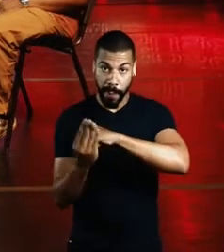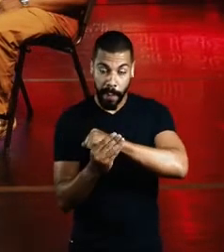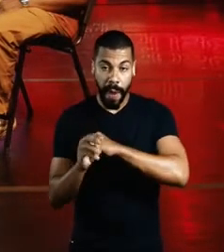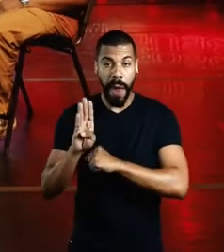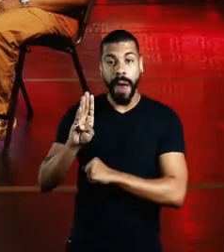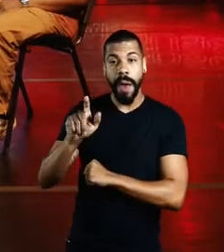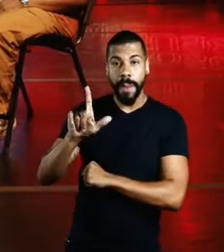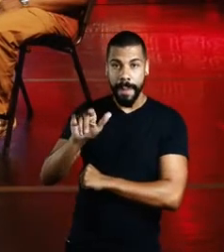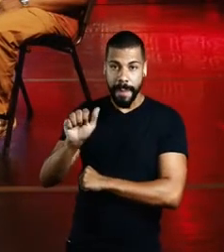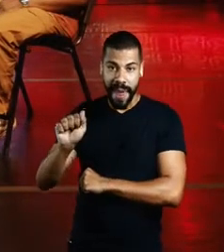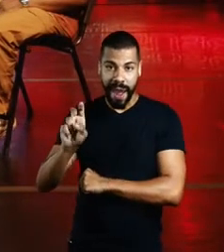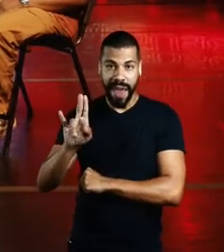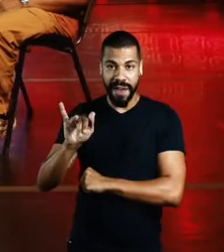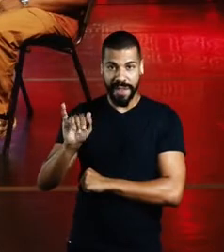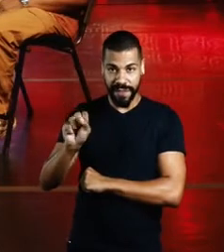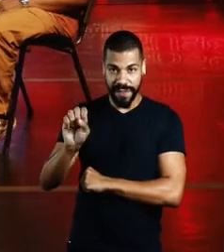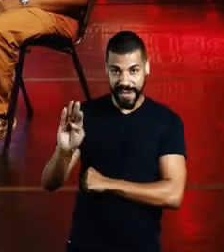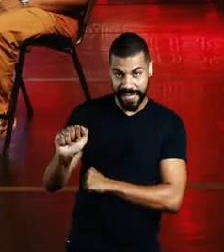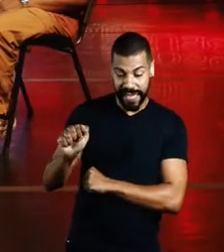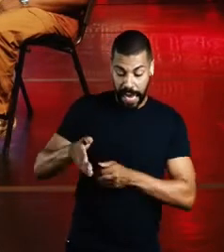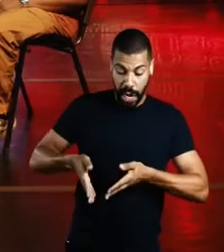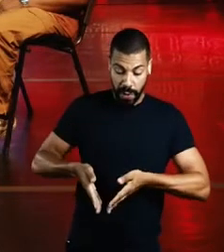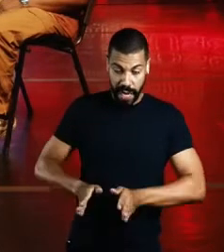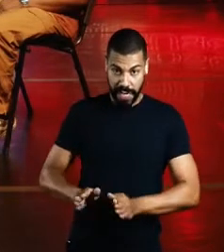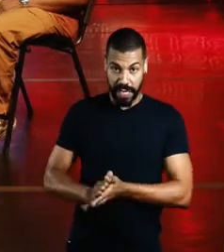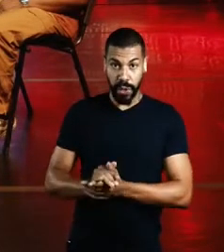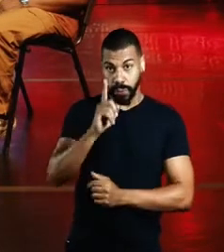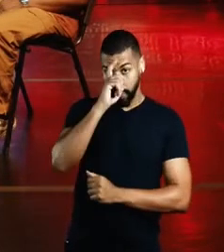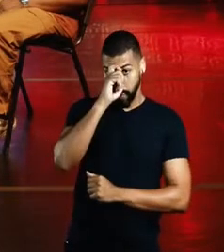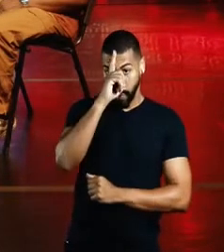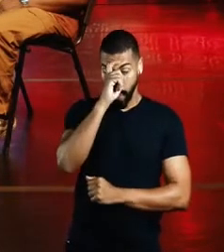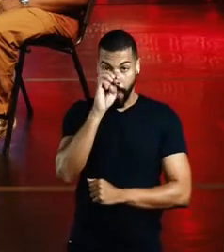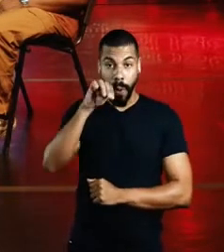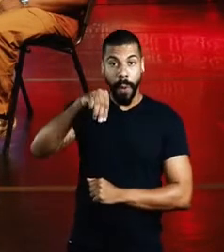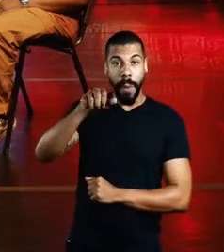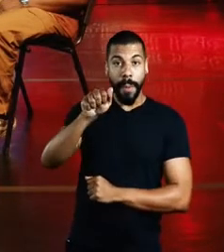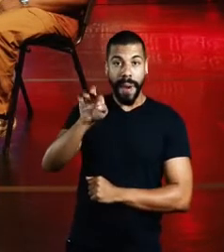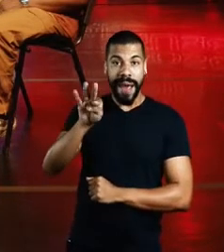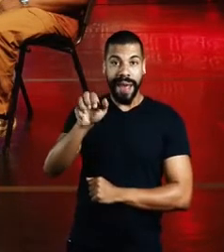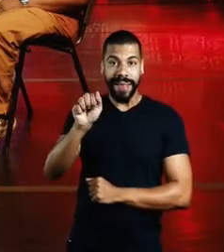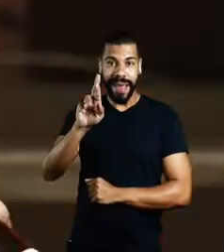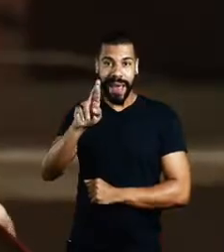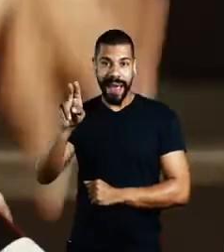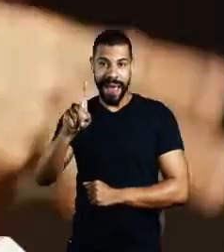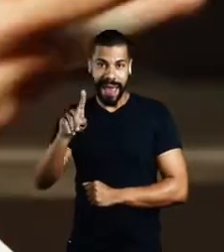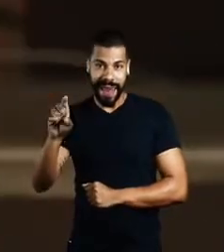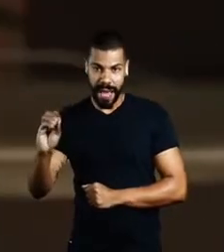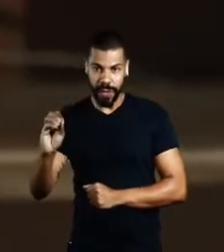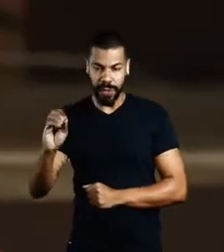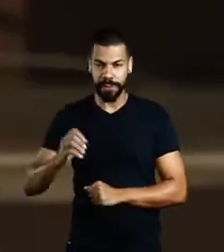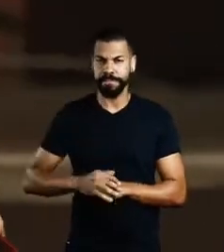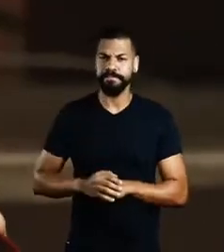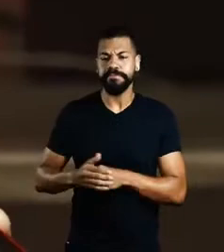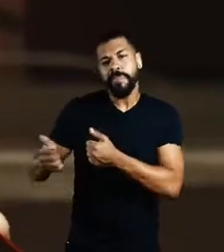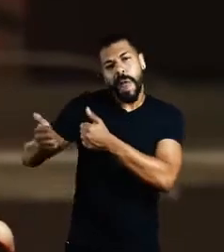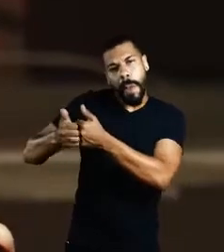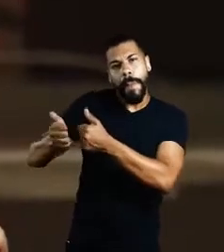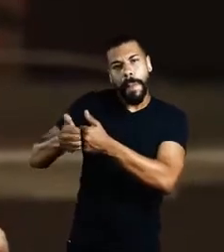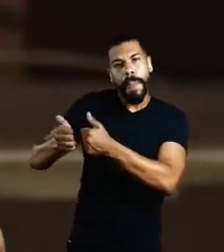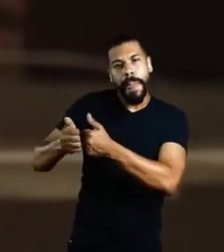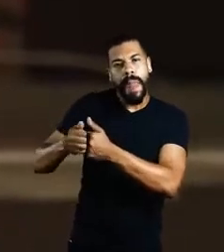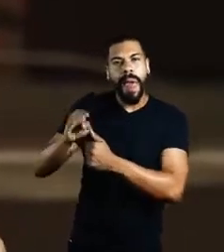Vista, certo? Eu nasci no Hospital Matarazzo, que é aqui, Jardins Bela Vista, que a gente fala,